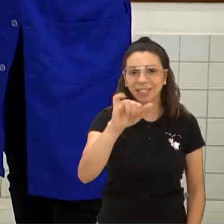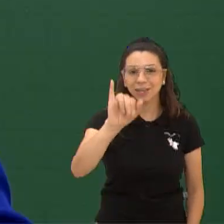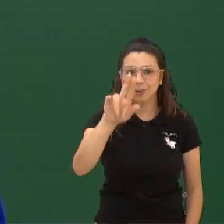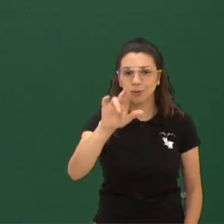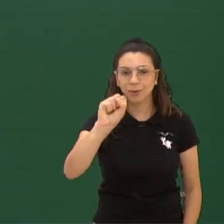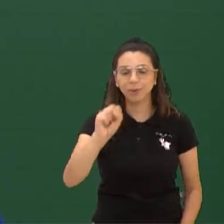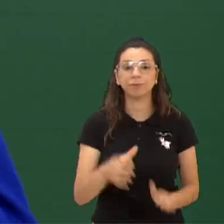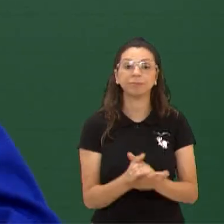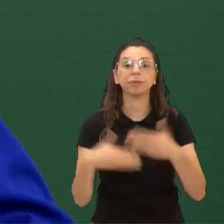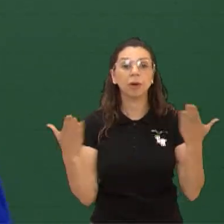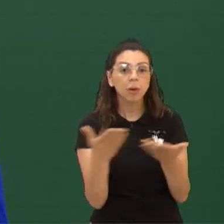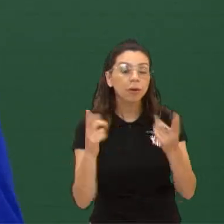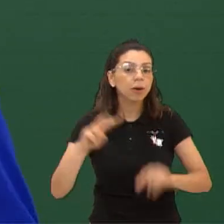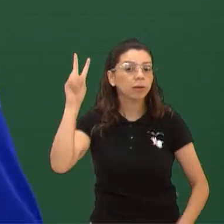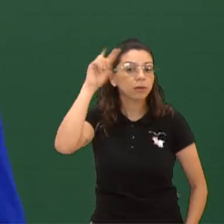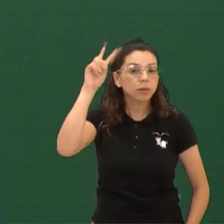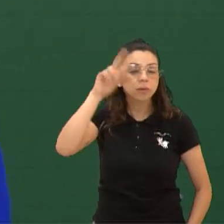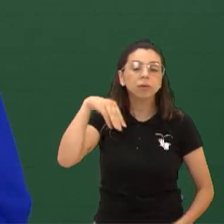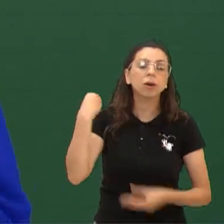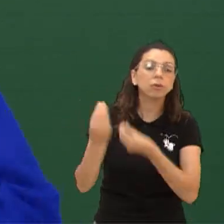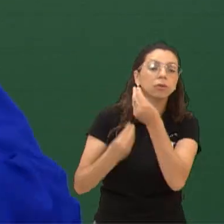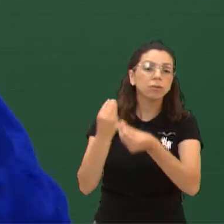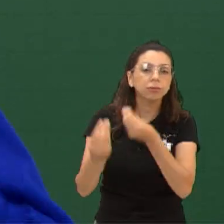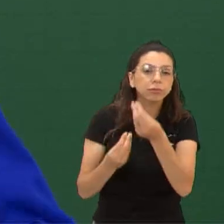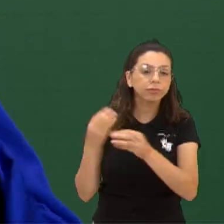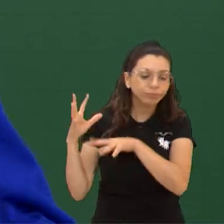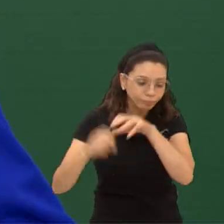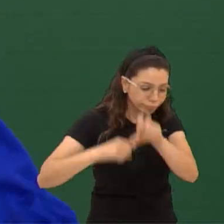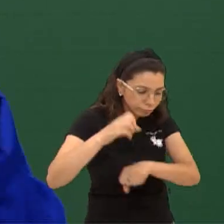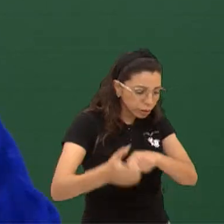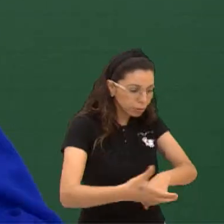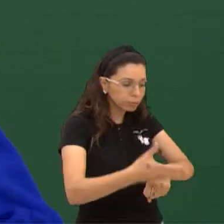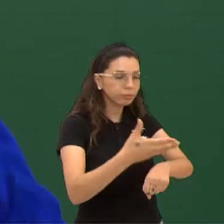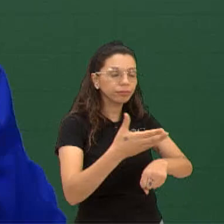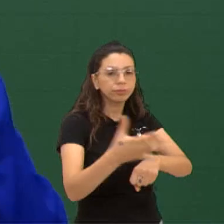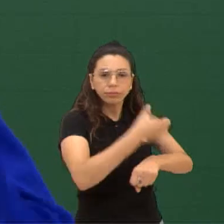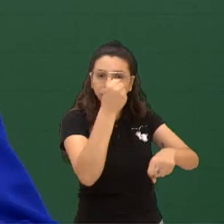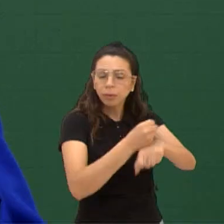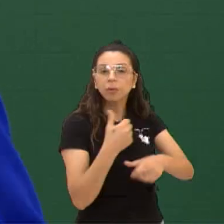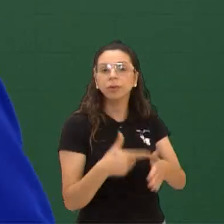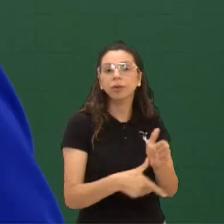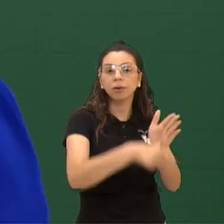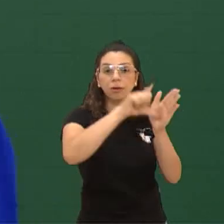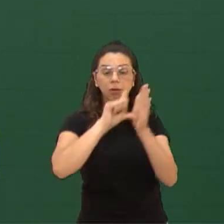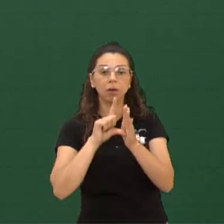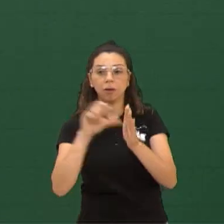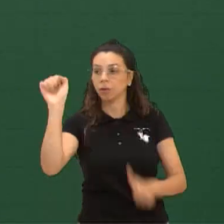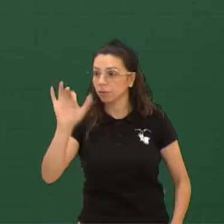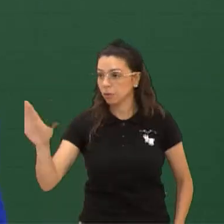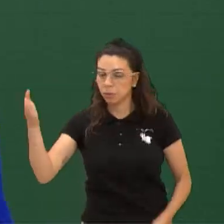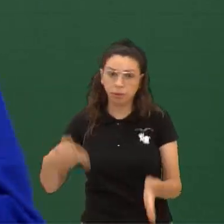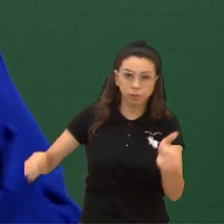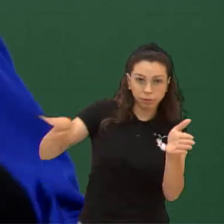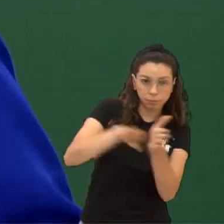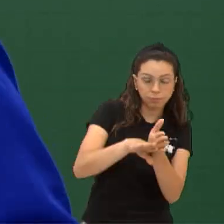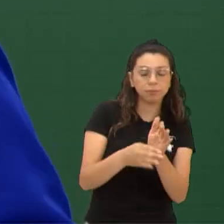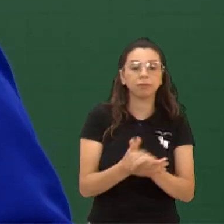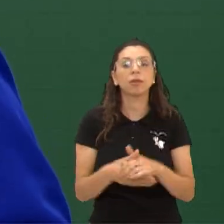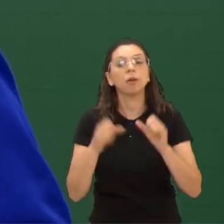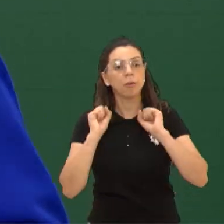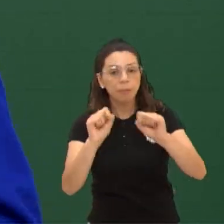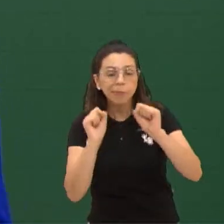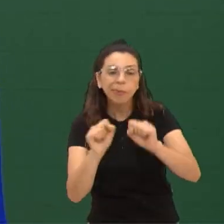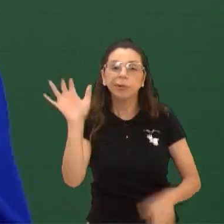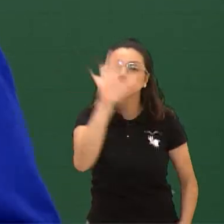um pouquinho sobre o histórico da colonização que antecede ao período que chegaram os europeus. Então, a gente pode fazer uma